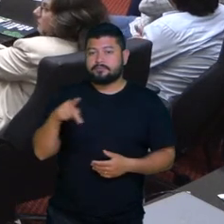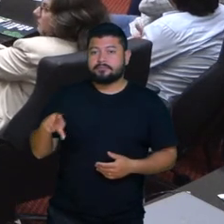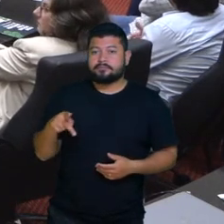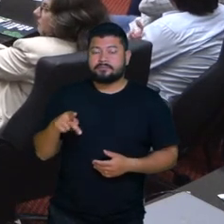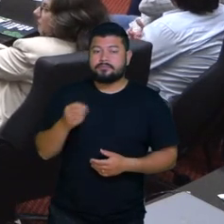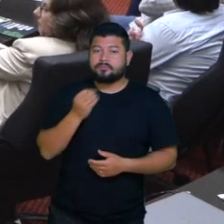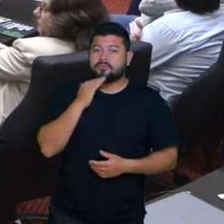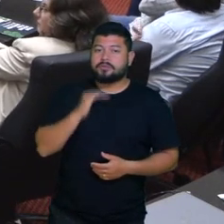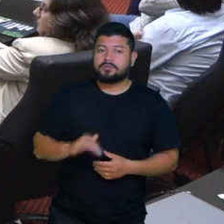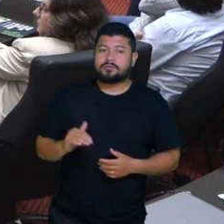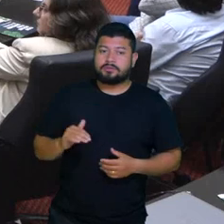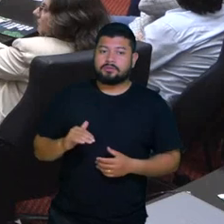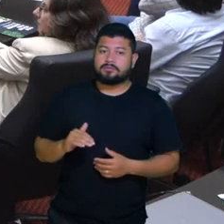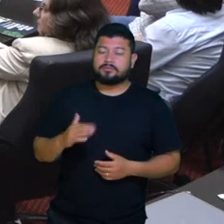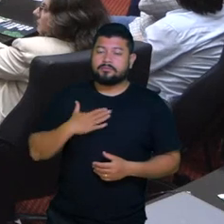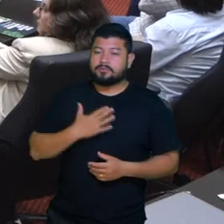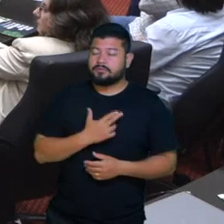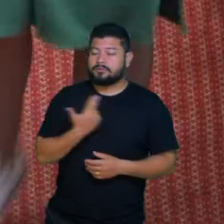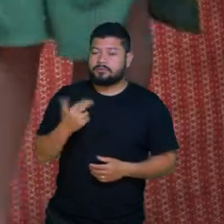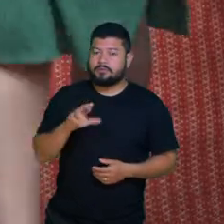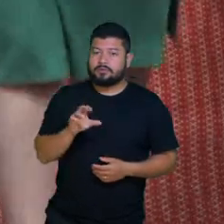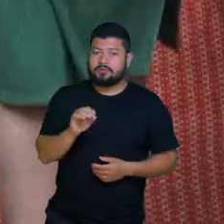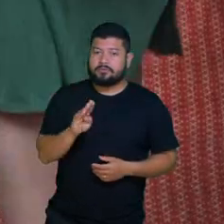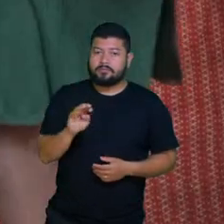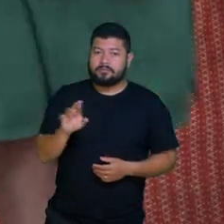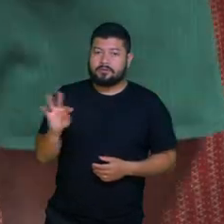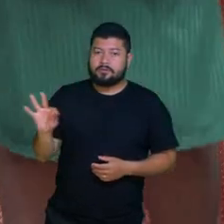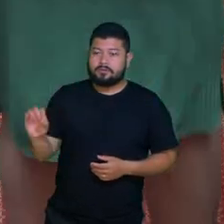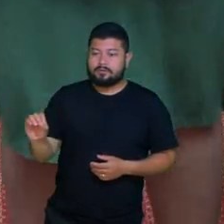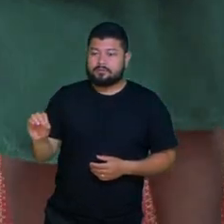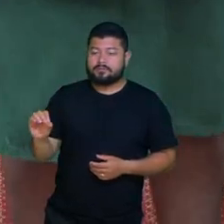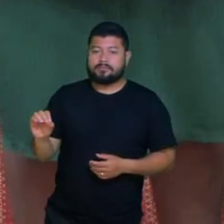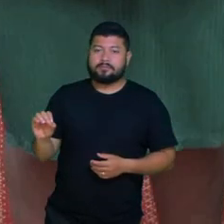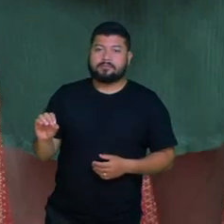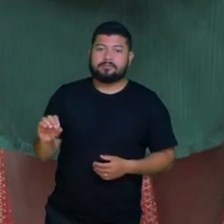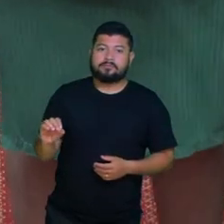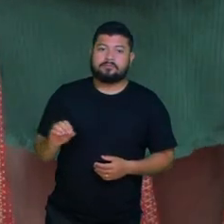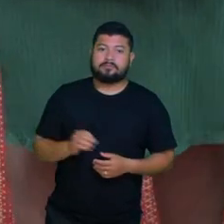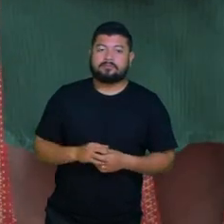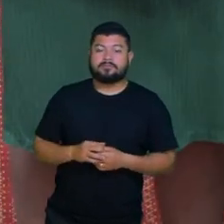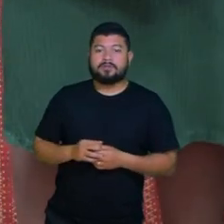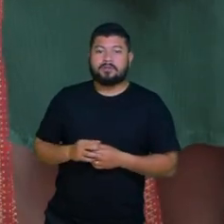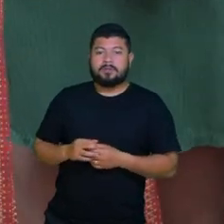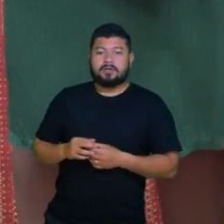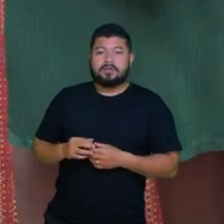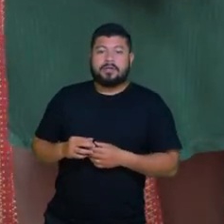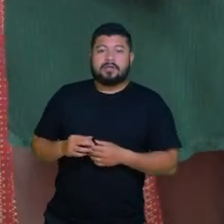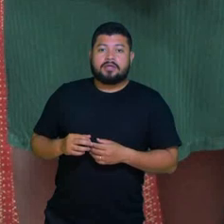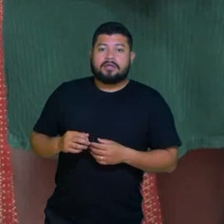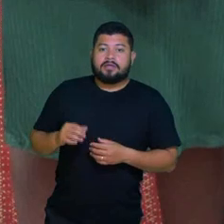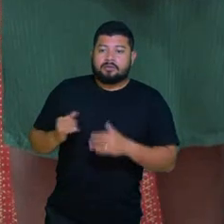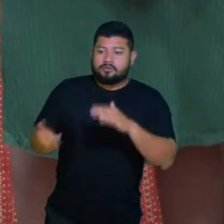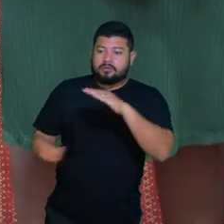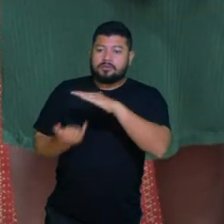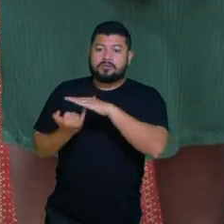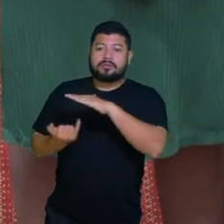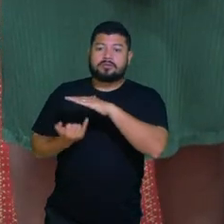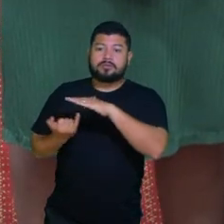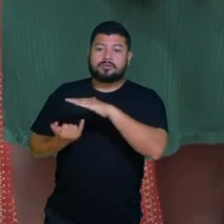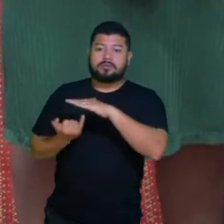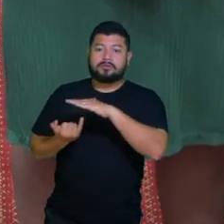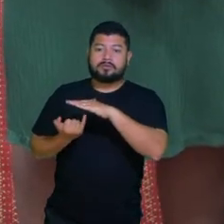tarde professor Roberto dombroski Instituto Federal Catarinense Campos Araquari também cientista